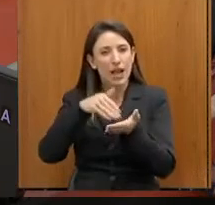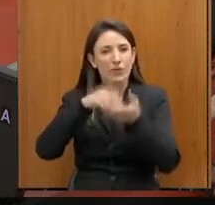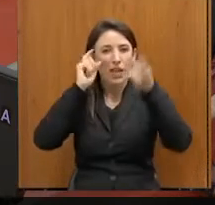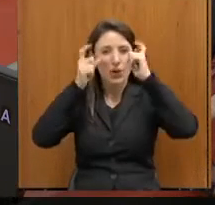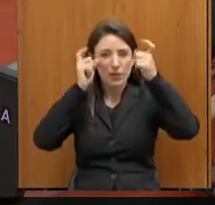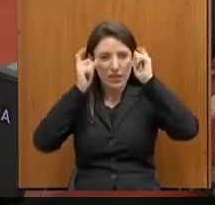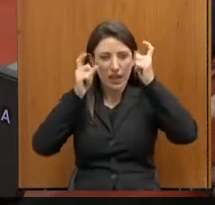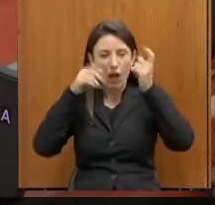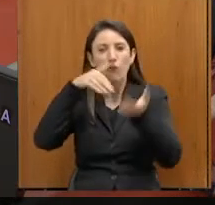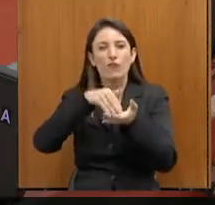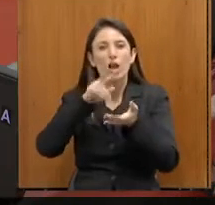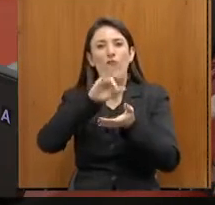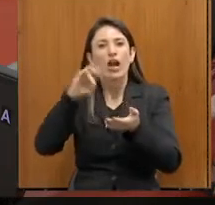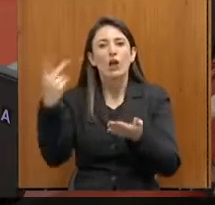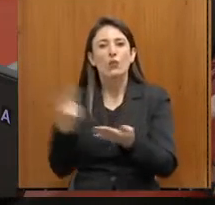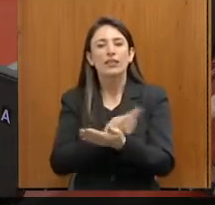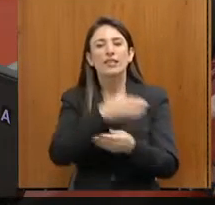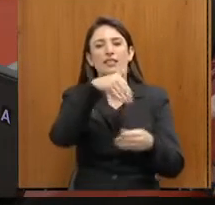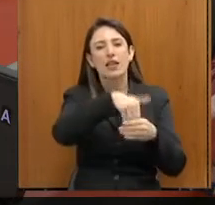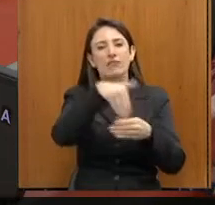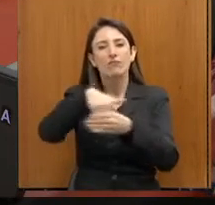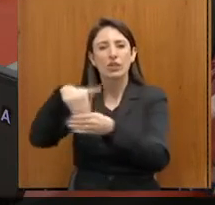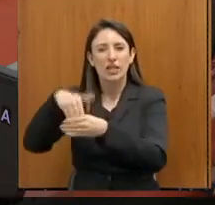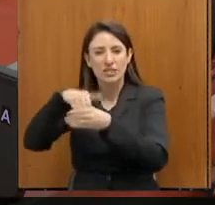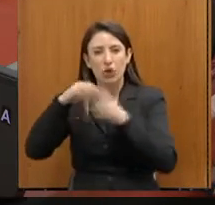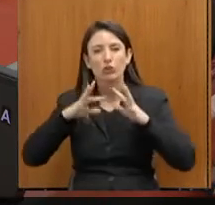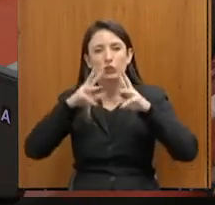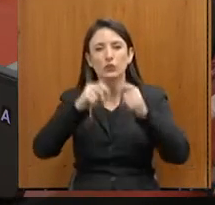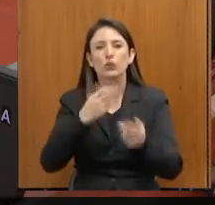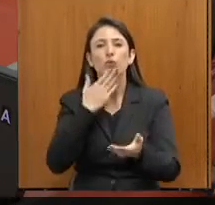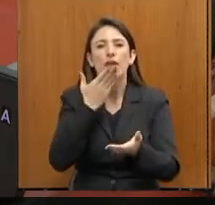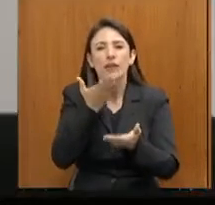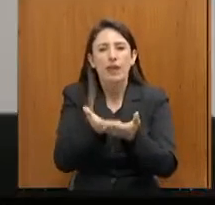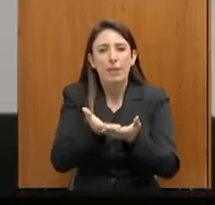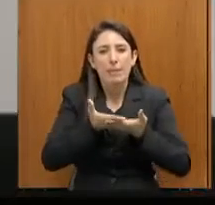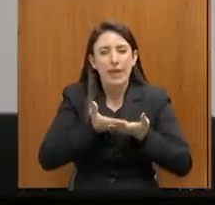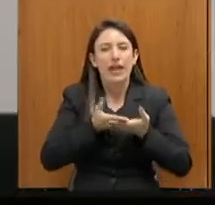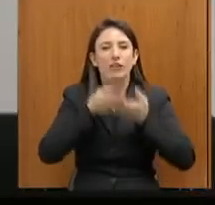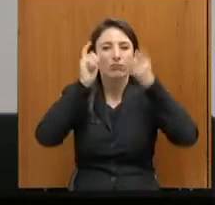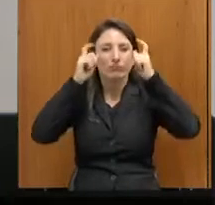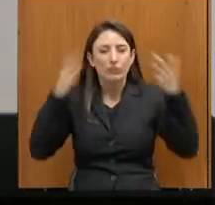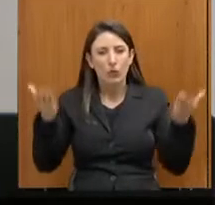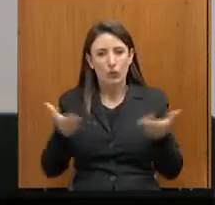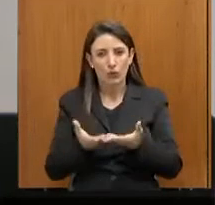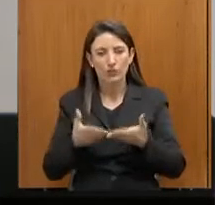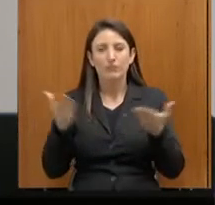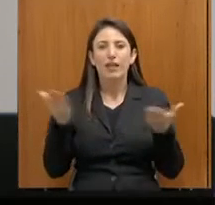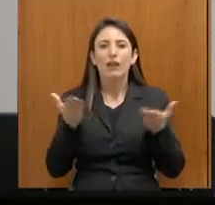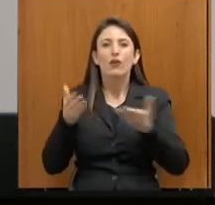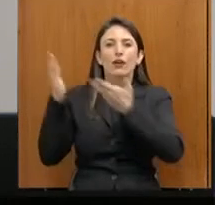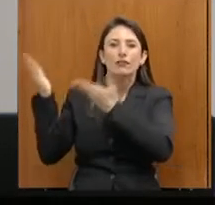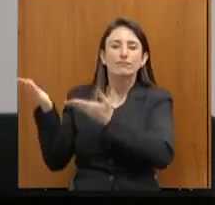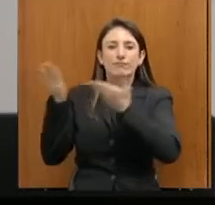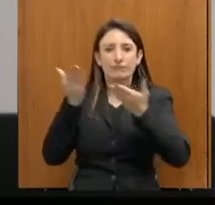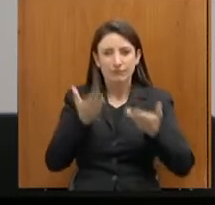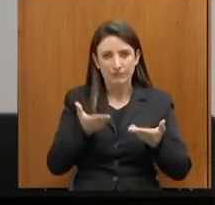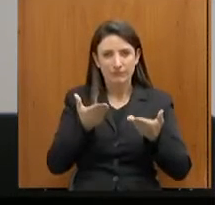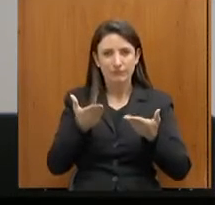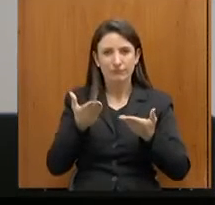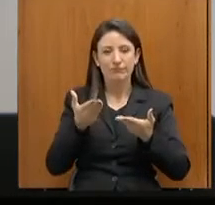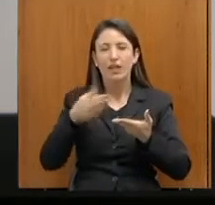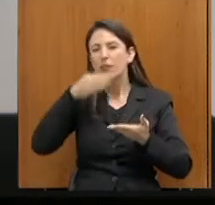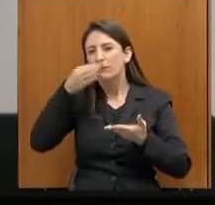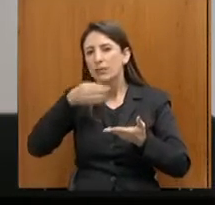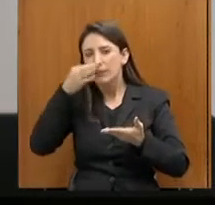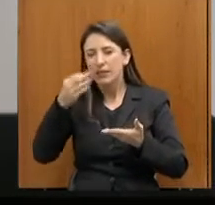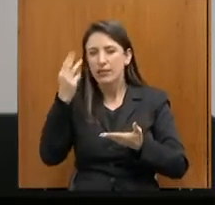votação todos os requerimentos pertinentes desta desta audiência passo a palavra para suas considerações por